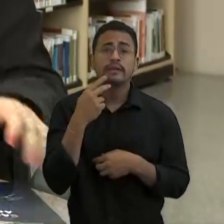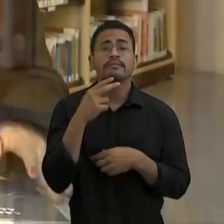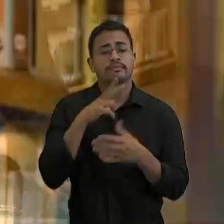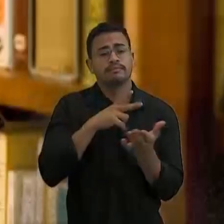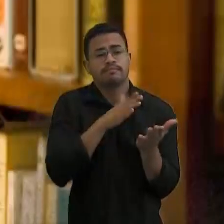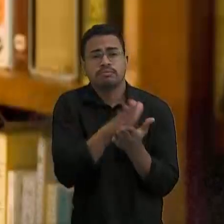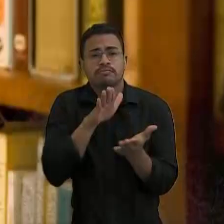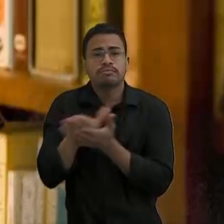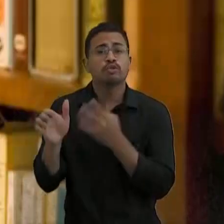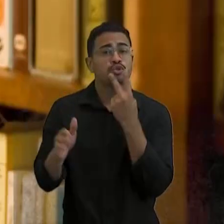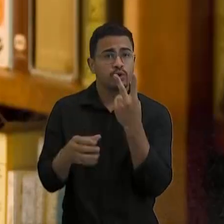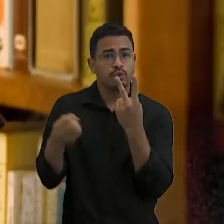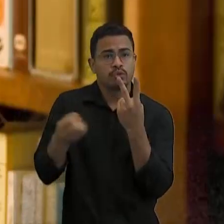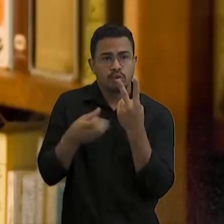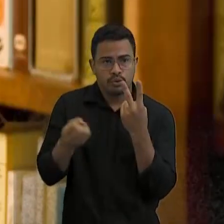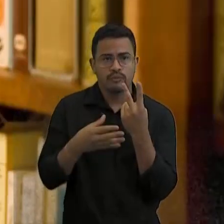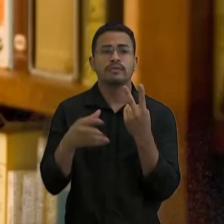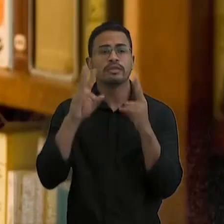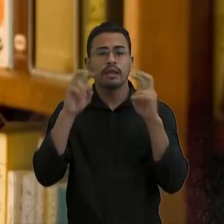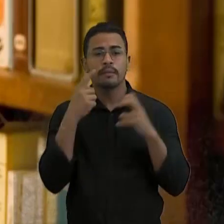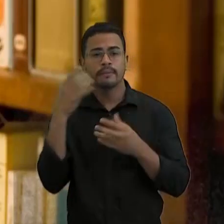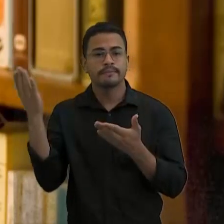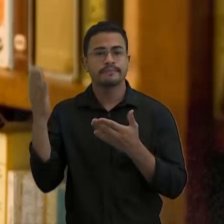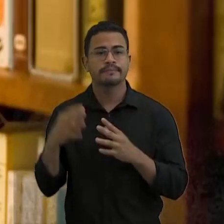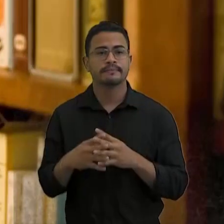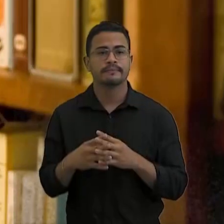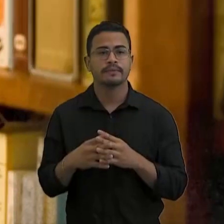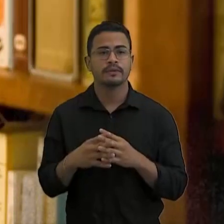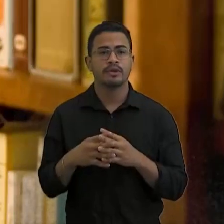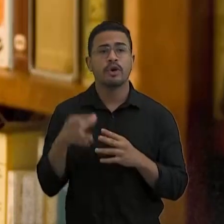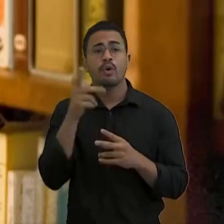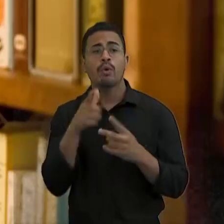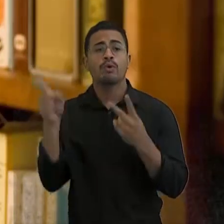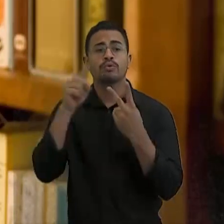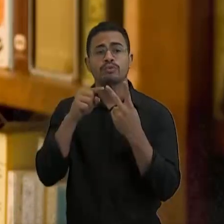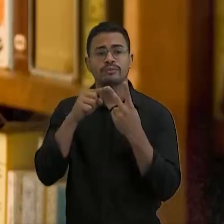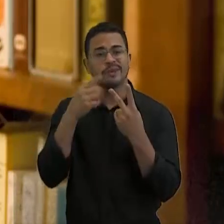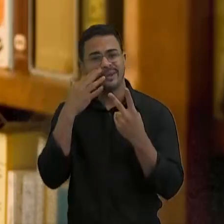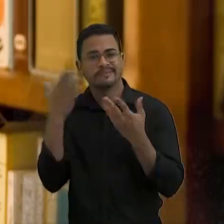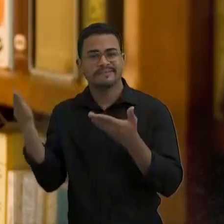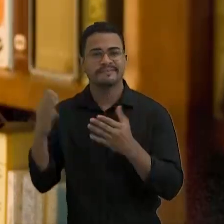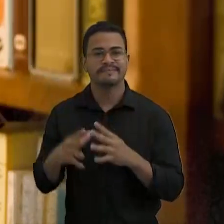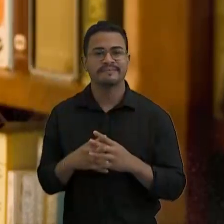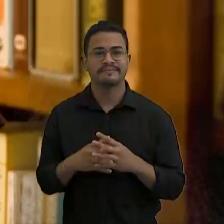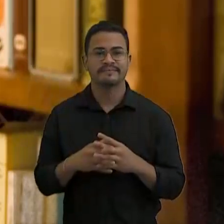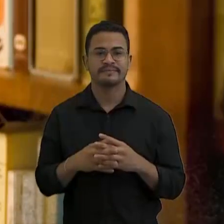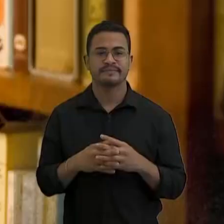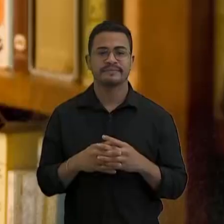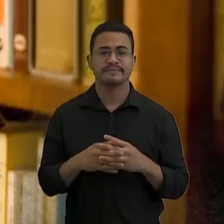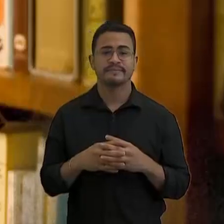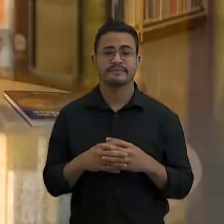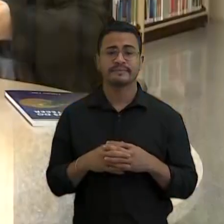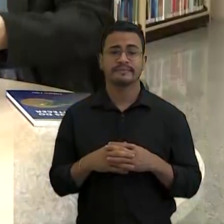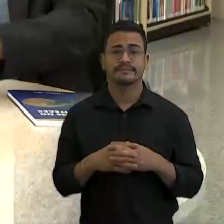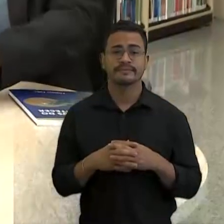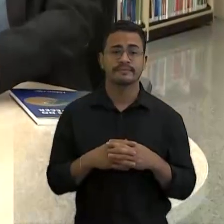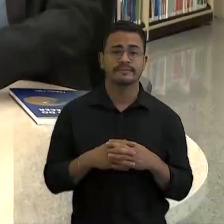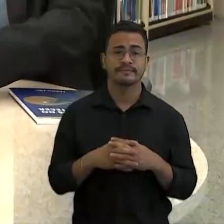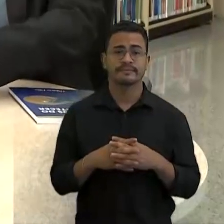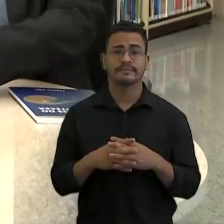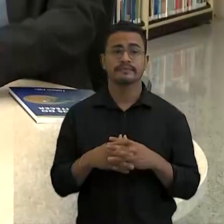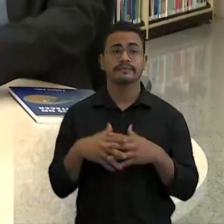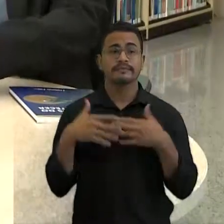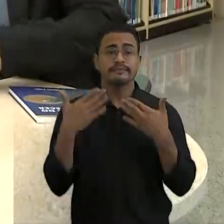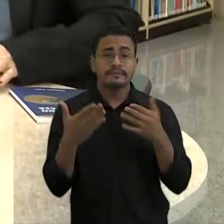livros, Cantos do Anoitecer e Frutos do Dia de Faina. O